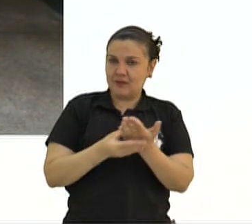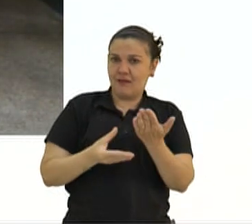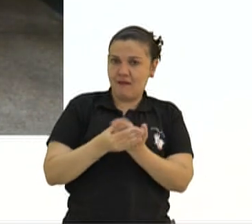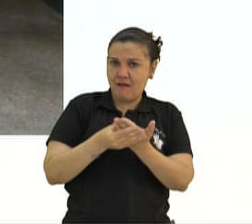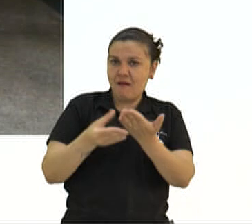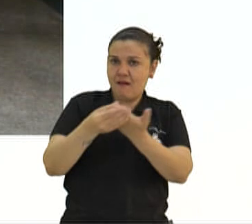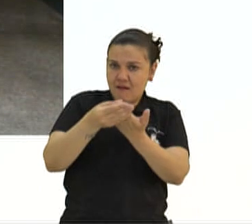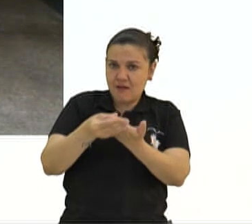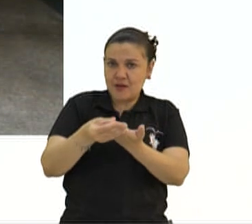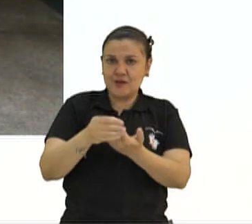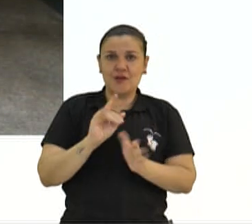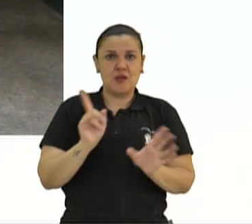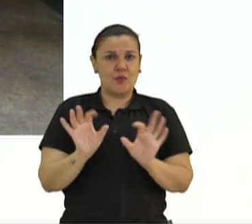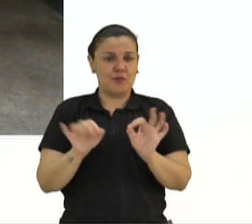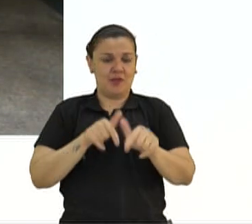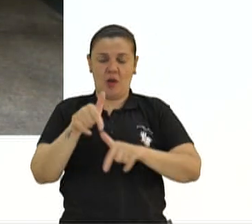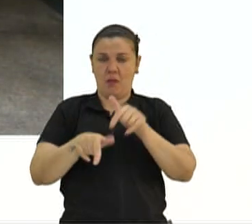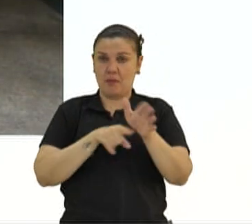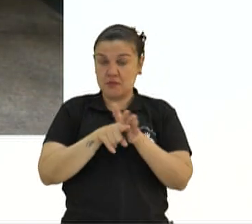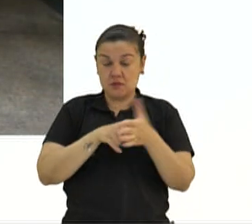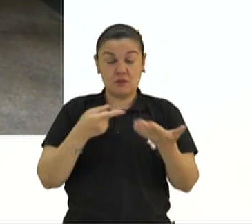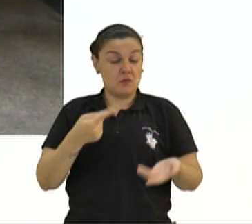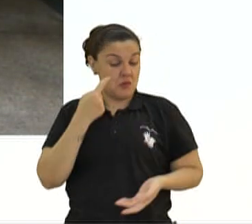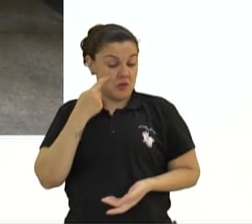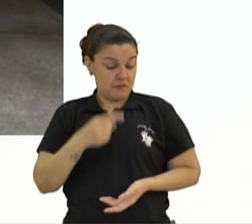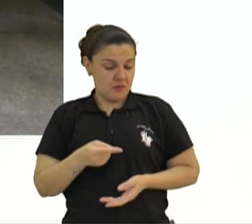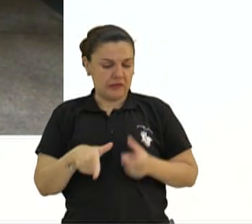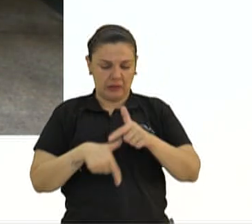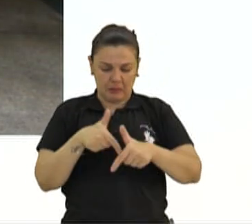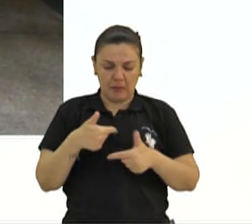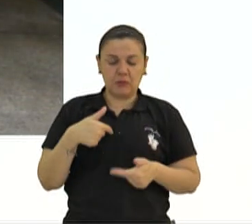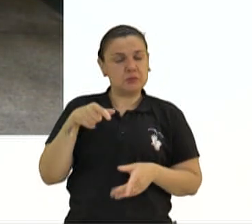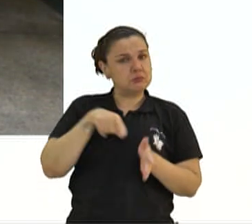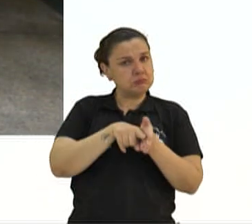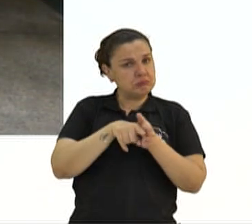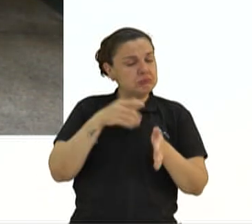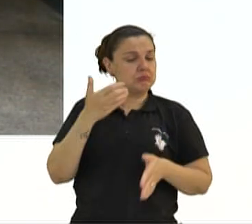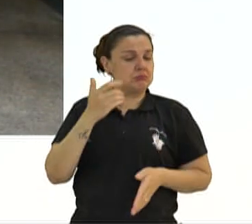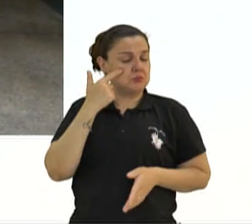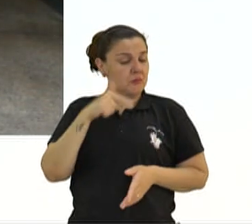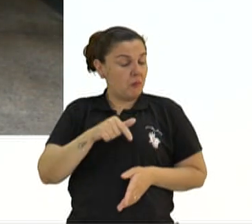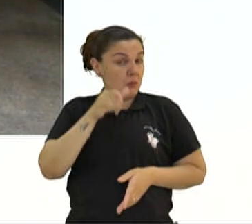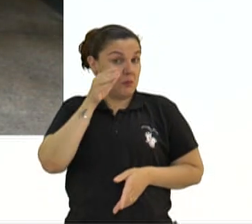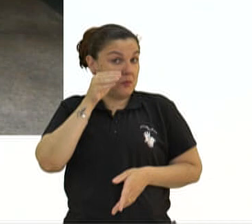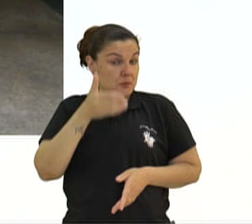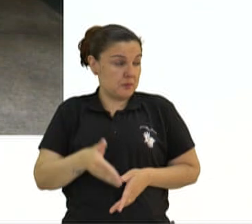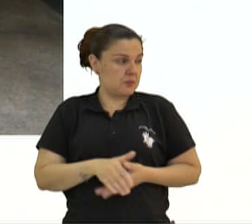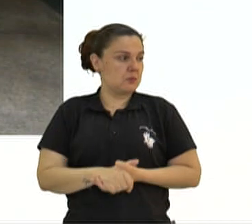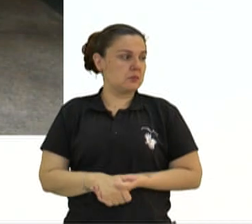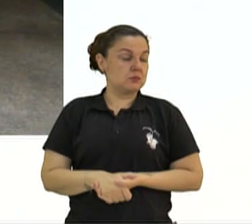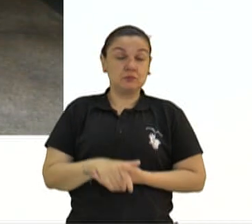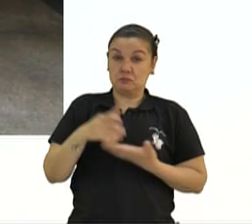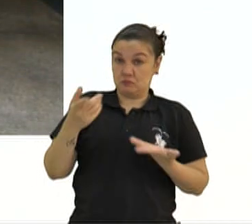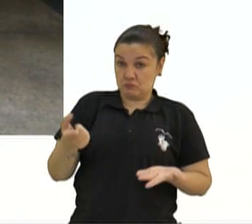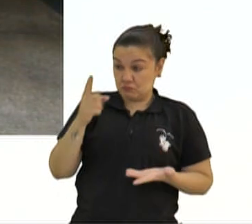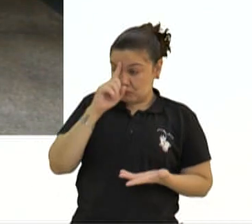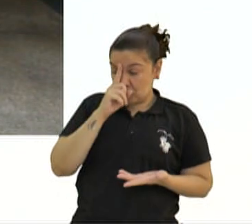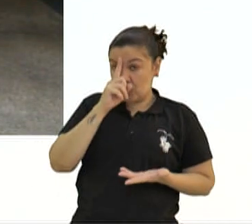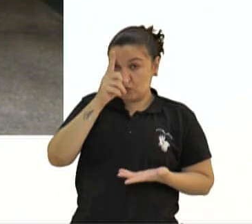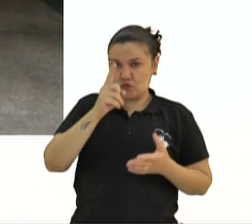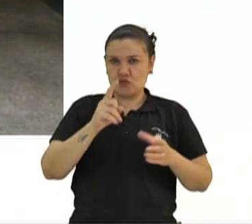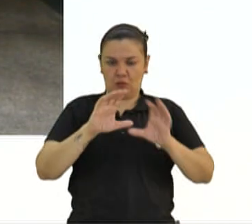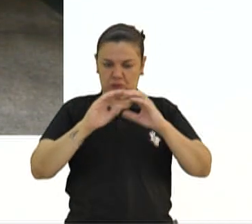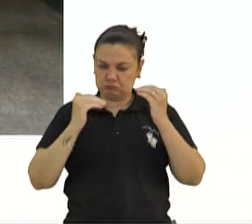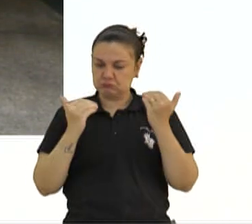livros que encadernava, e começou a assistir palestras científicas, se interessou muito por ciência. E numa dessas